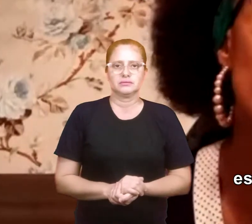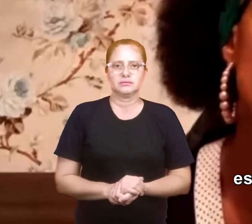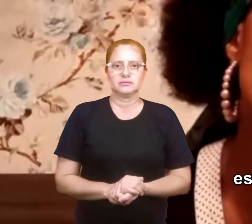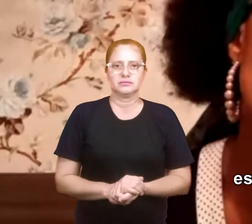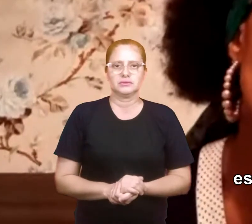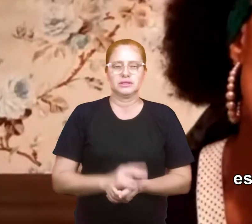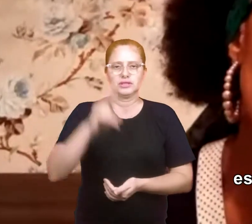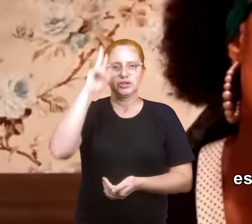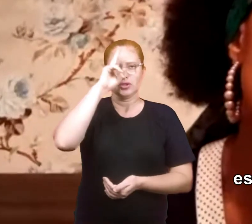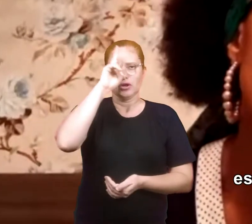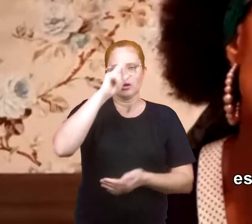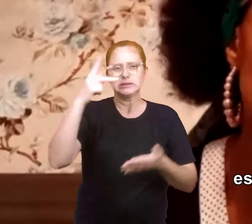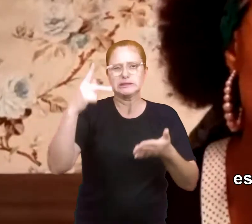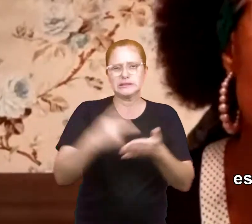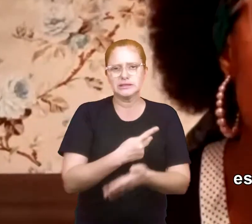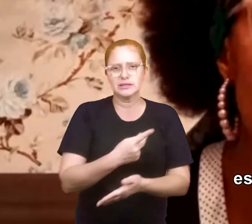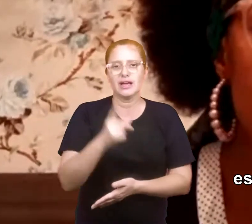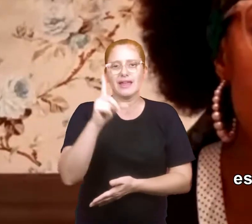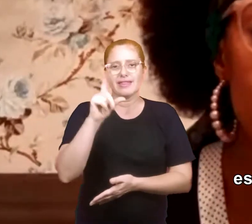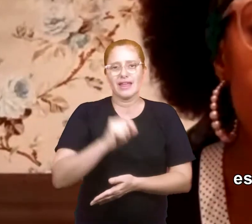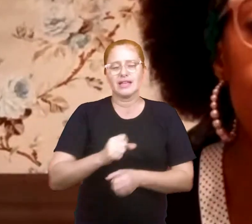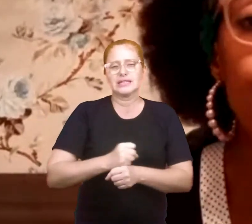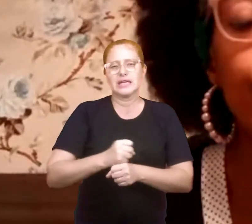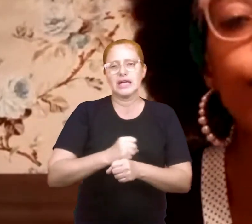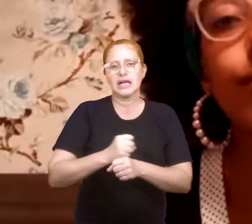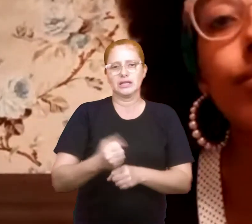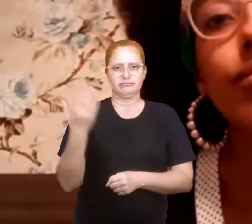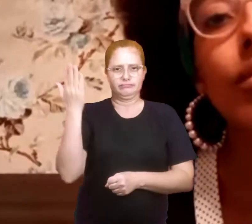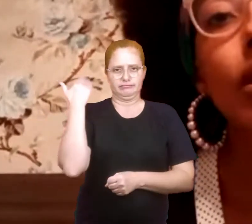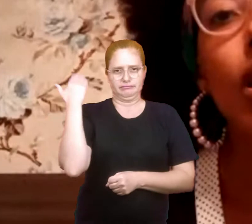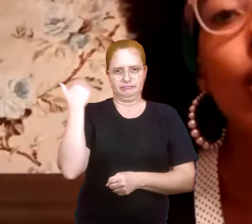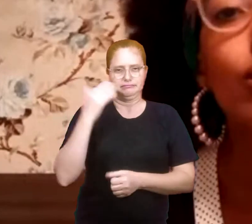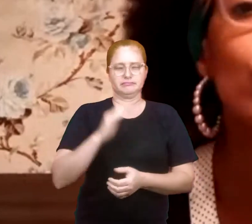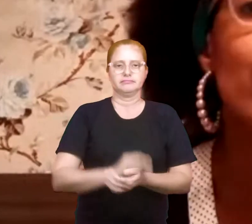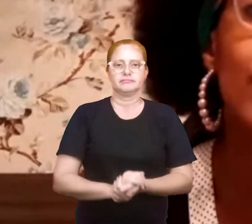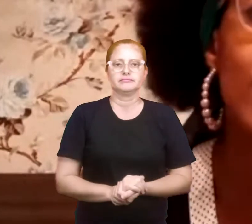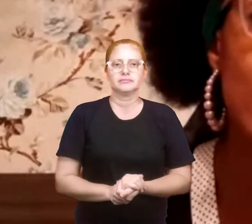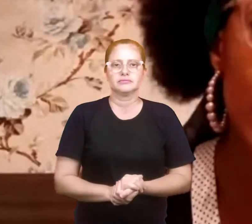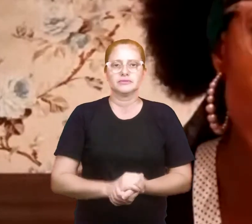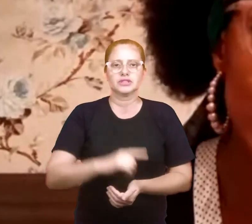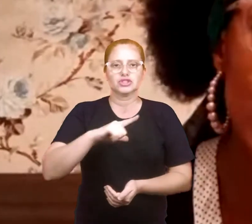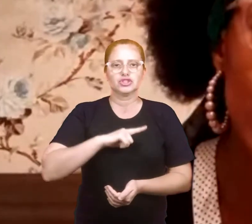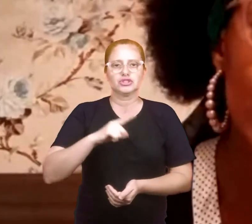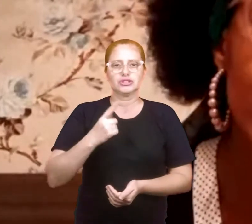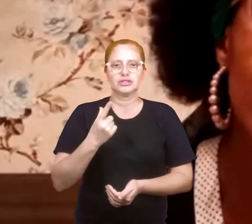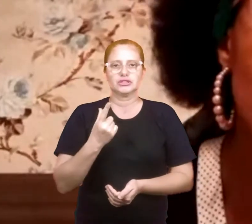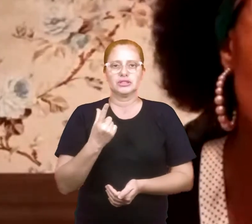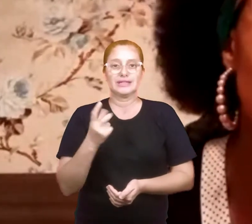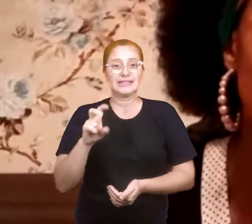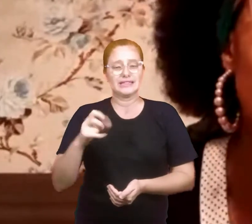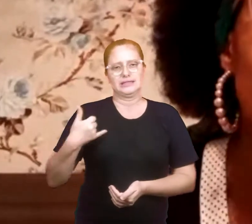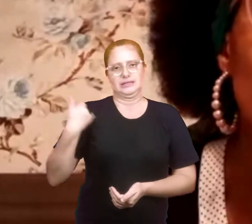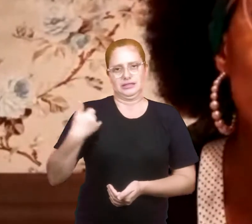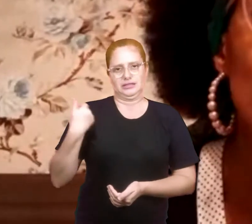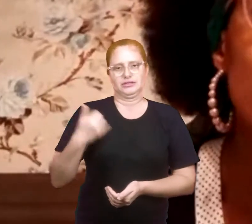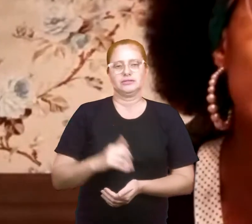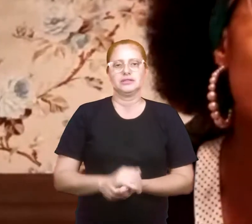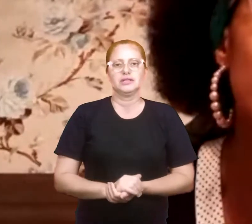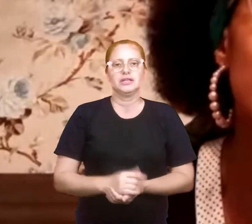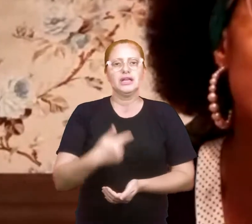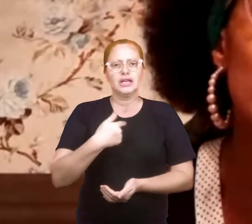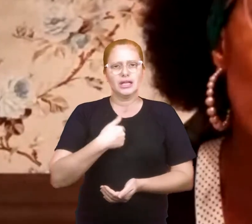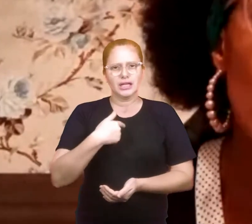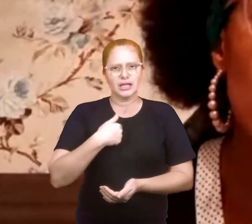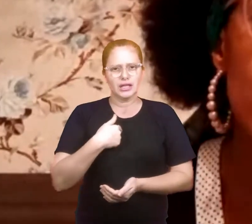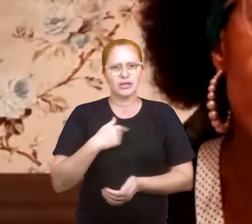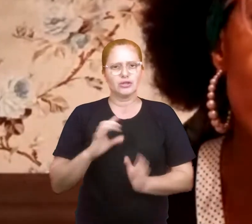Essa história aconteceu há 10 anos atrás, quando eu tinha 15 anos. Eu e algumas